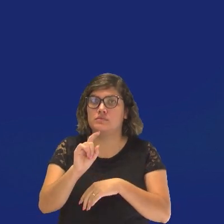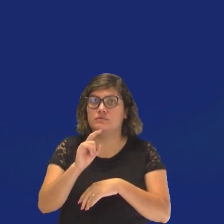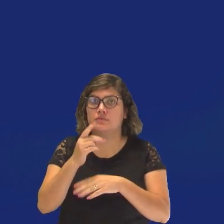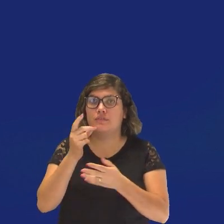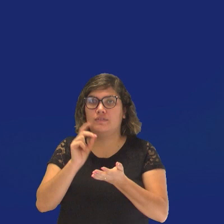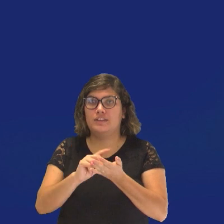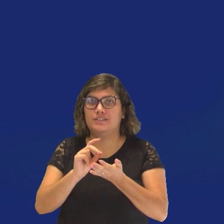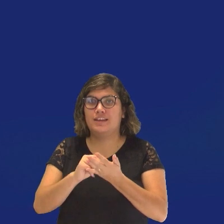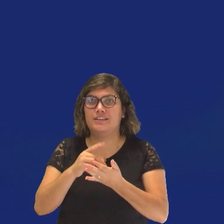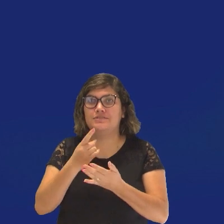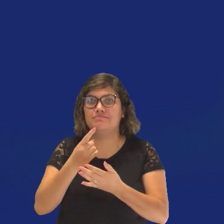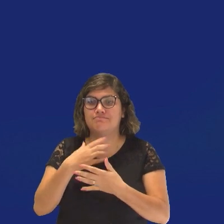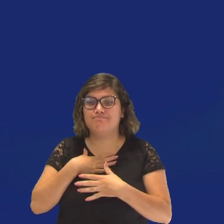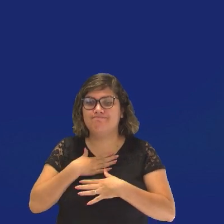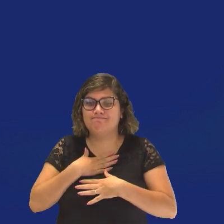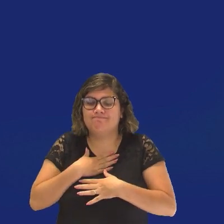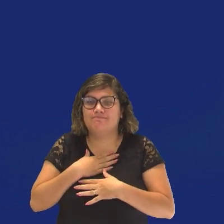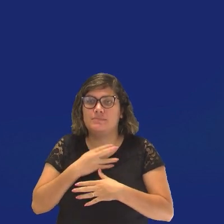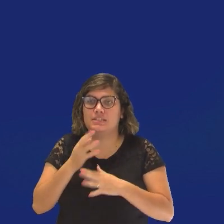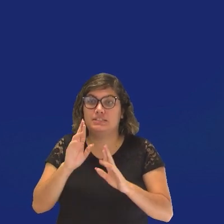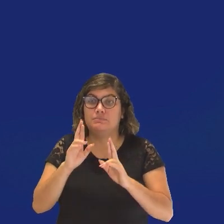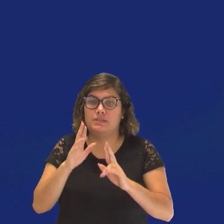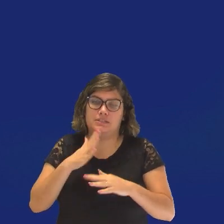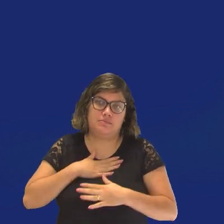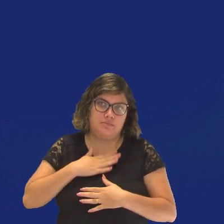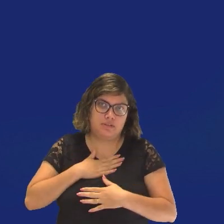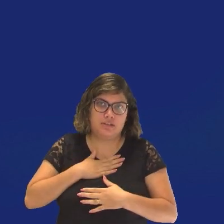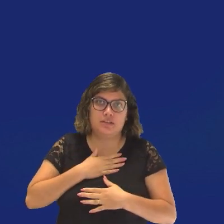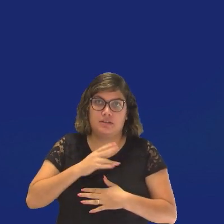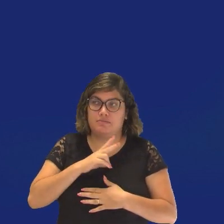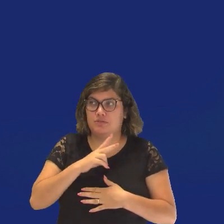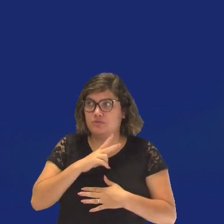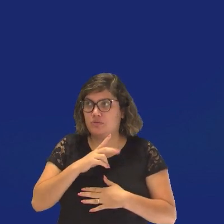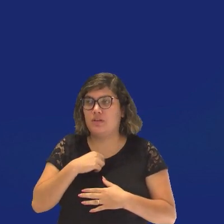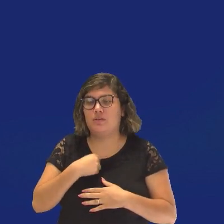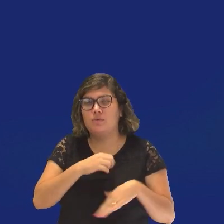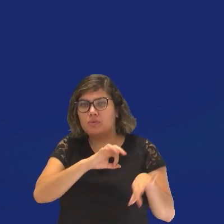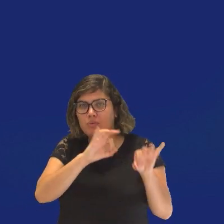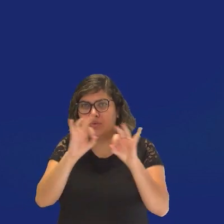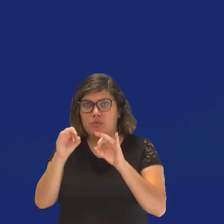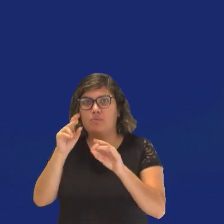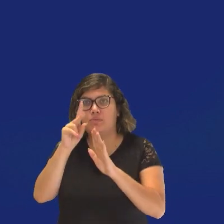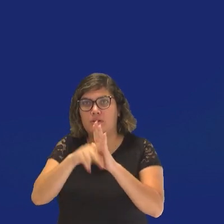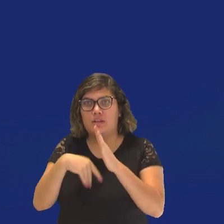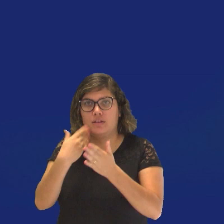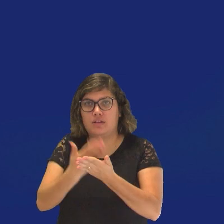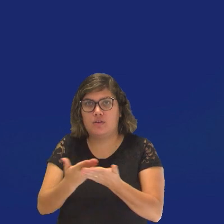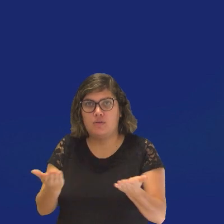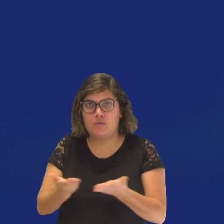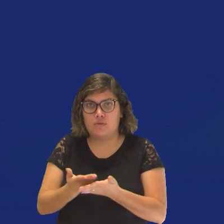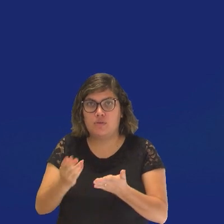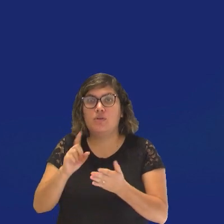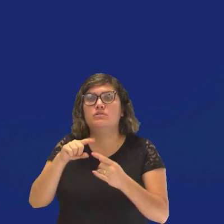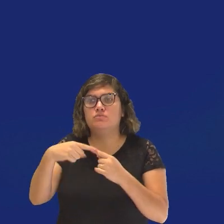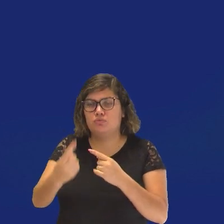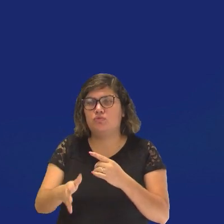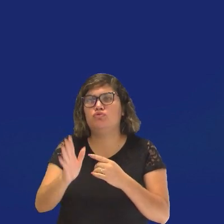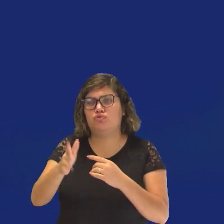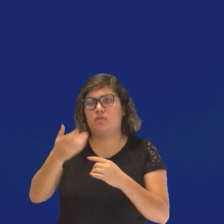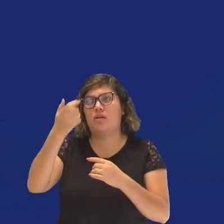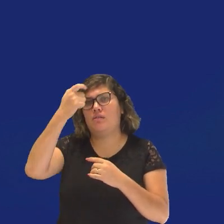muito minha essa, sabe? Eu gostaria muito de ver, tendo acompanhado esse projeto até aqui, depois que esse projeto tiver amadurecido,